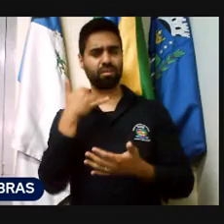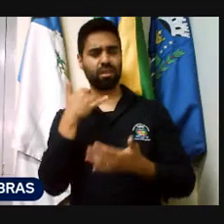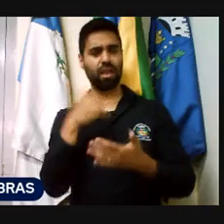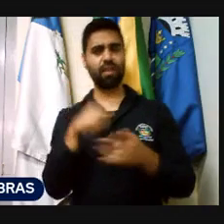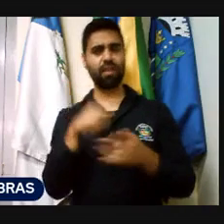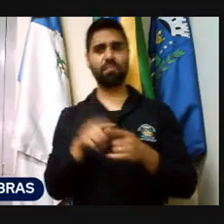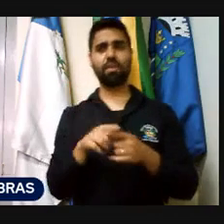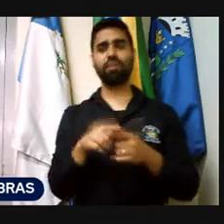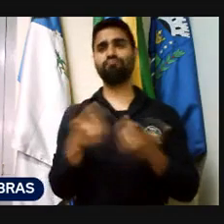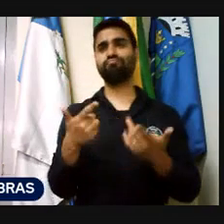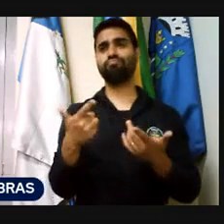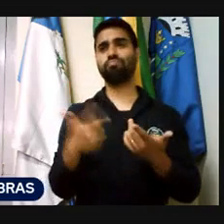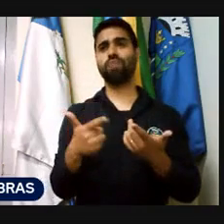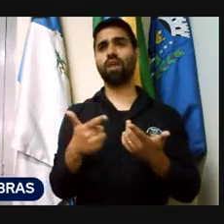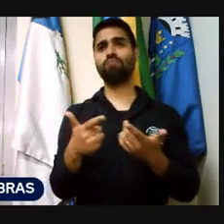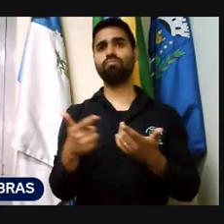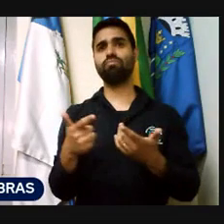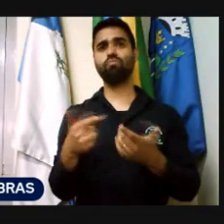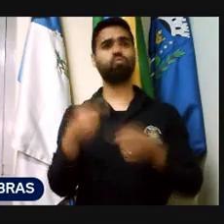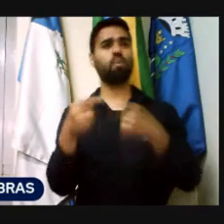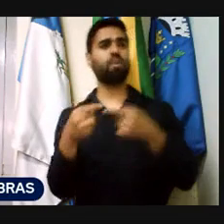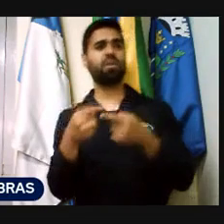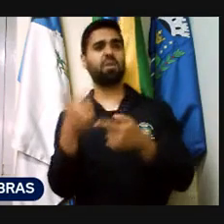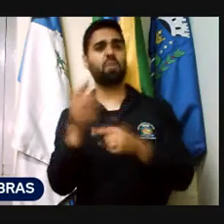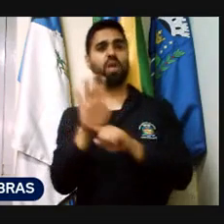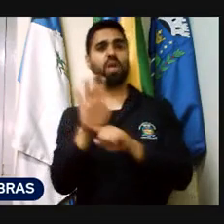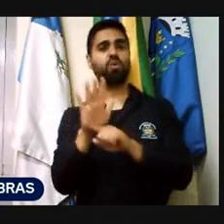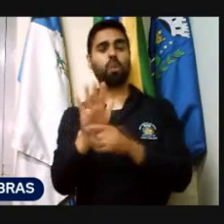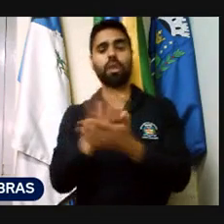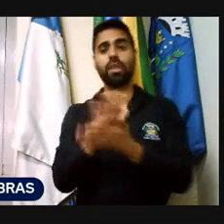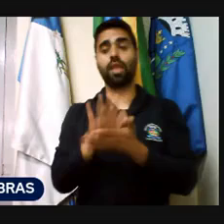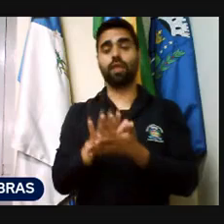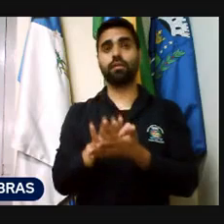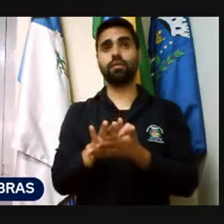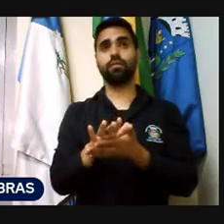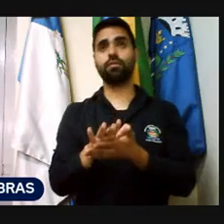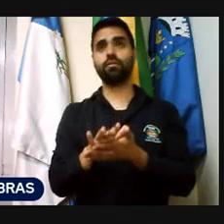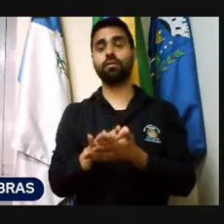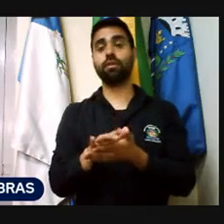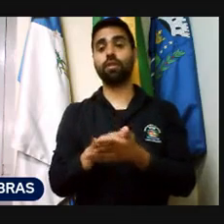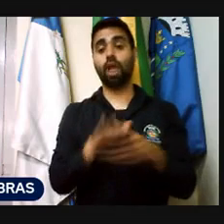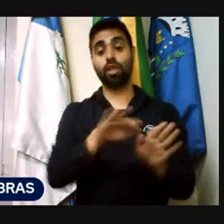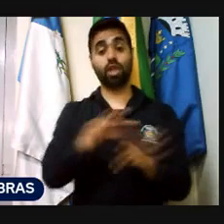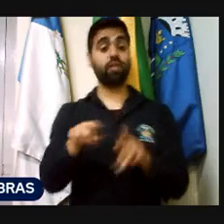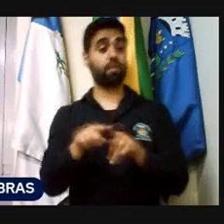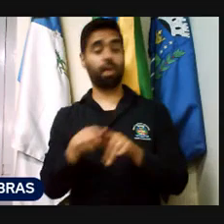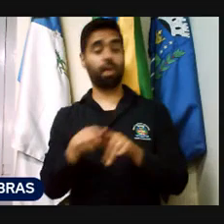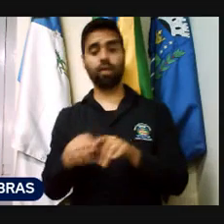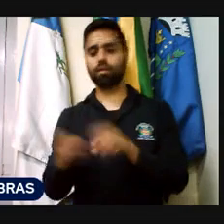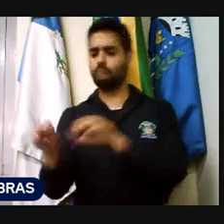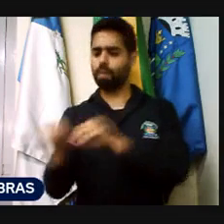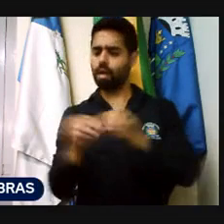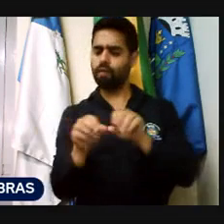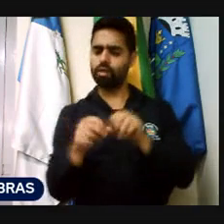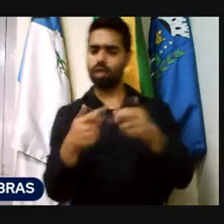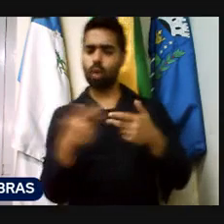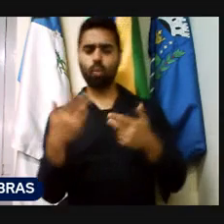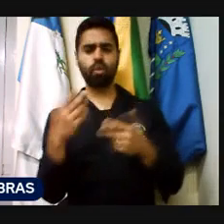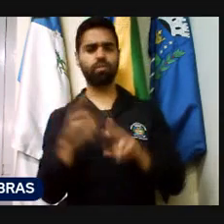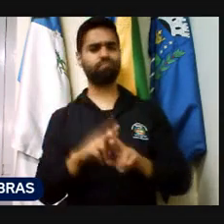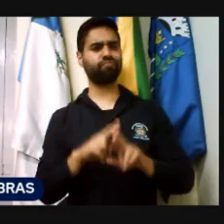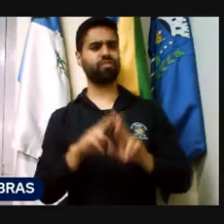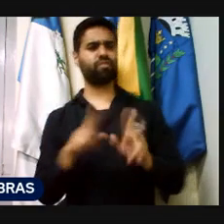não leva a lugar nenhum, não contribui com nada, a gente tirando essas crianças dessa dessa vida aí,